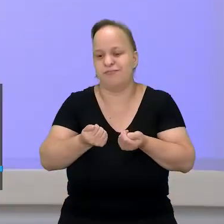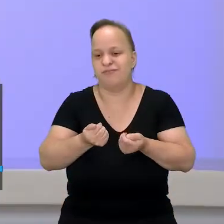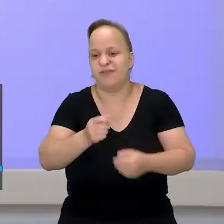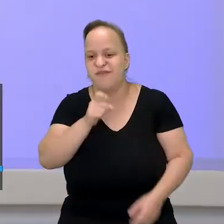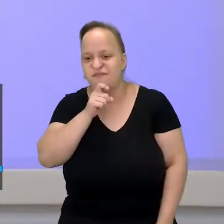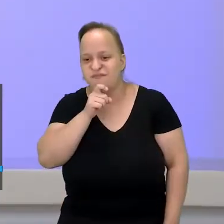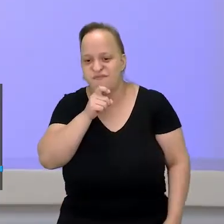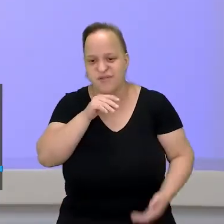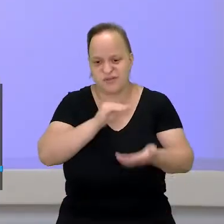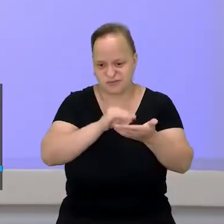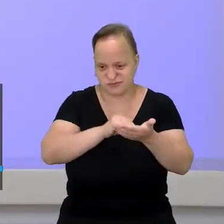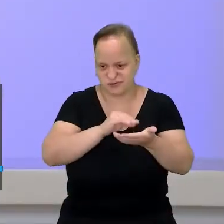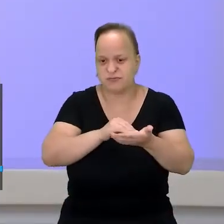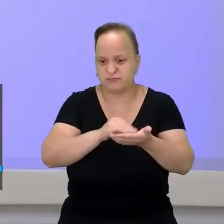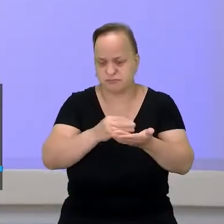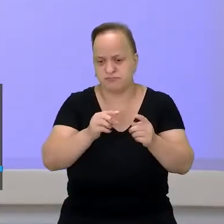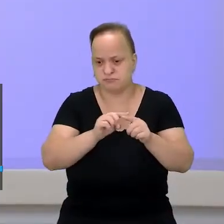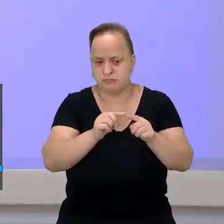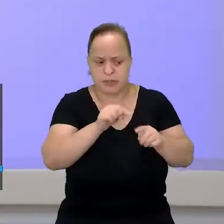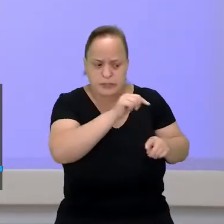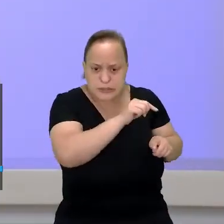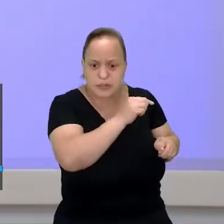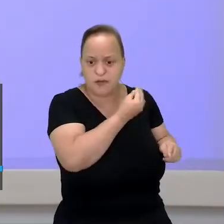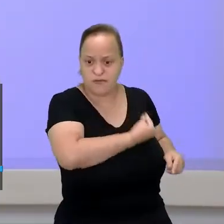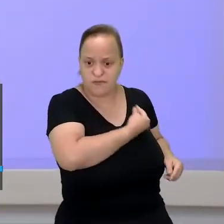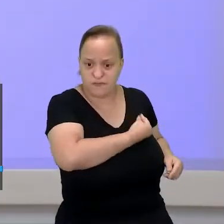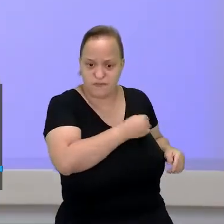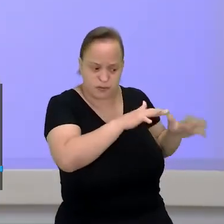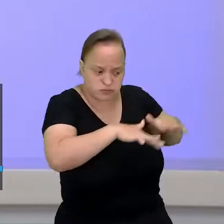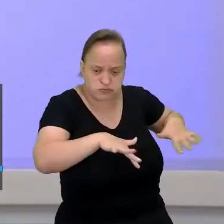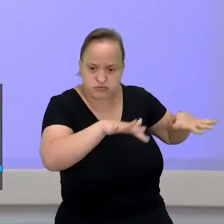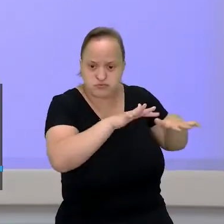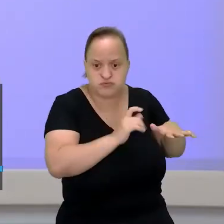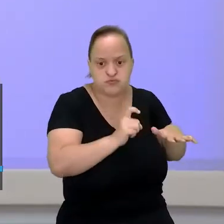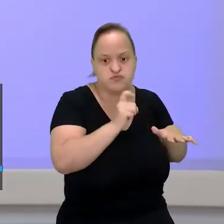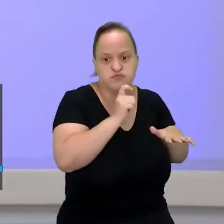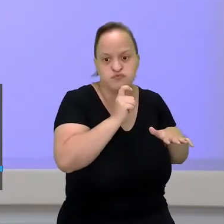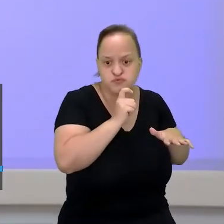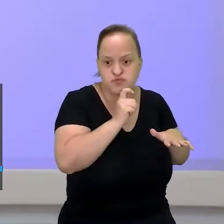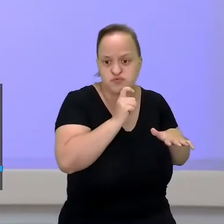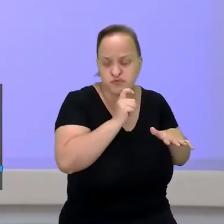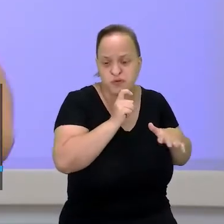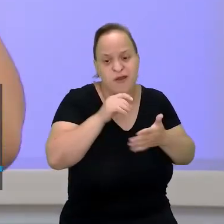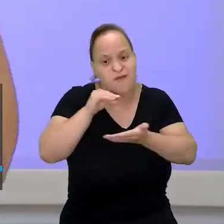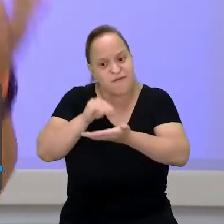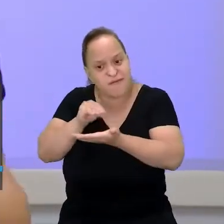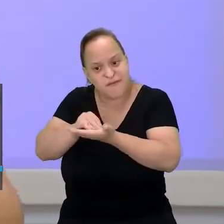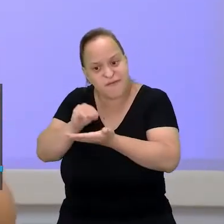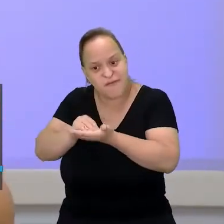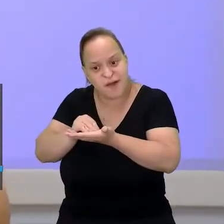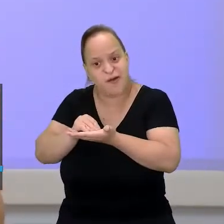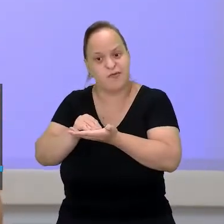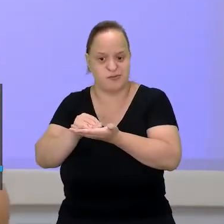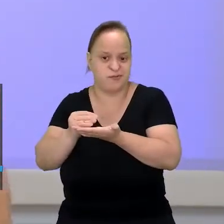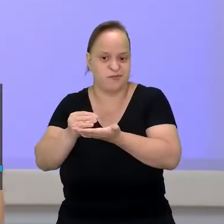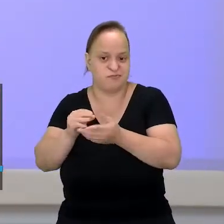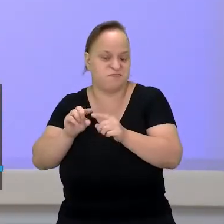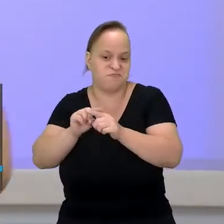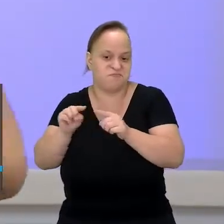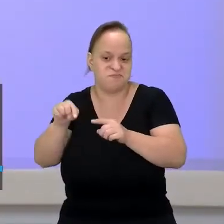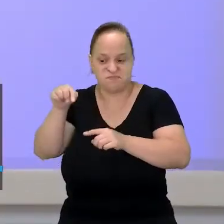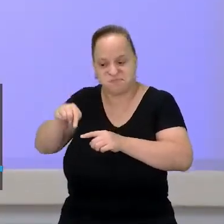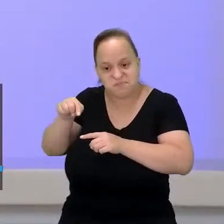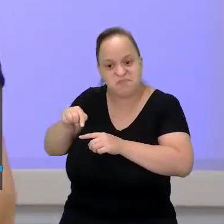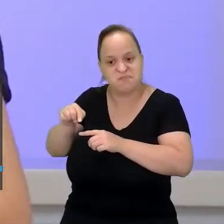você olha a história do povo inuit, por morar no gelo, eles, por exemplo, não têm a presença de legumes e vegetais, o que, para indígenas brasileiros,